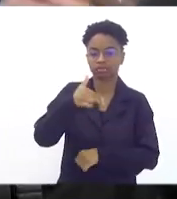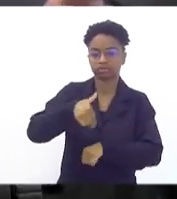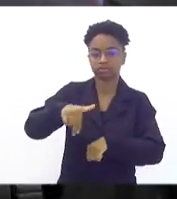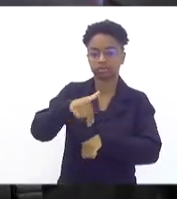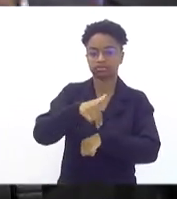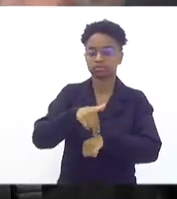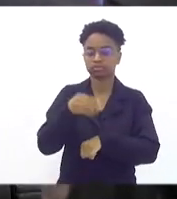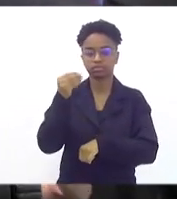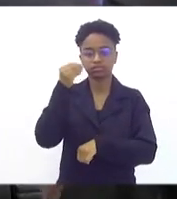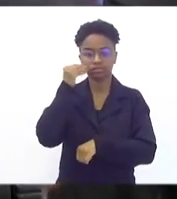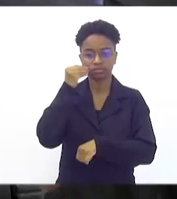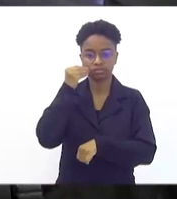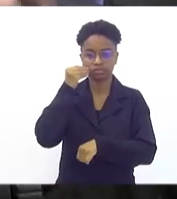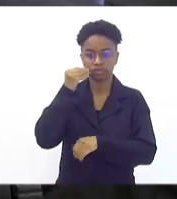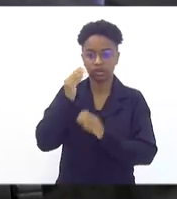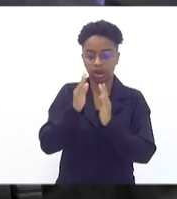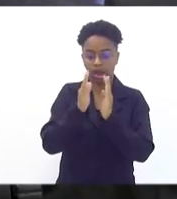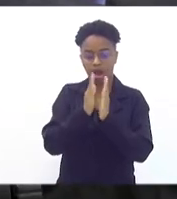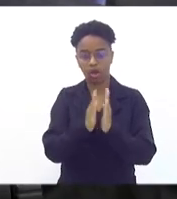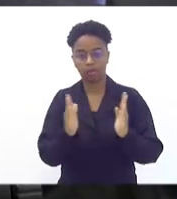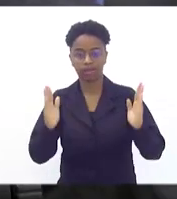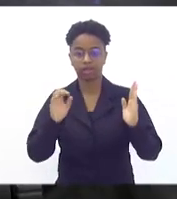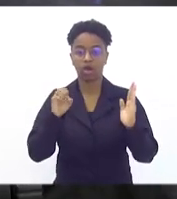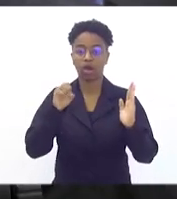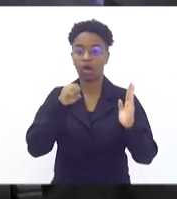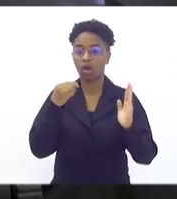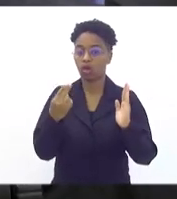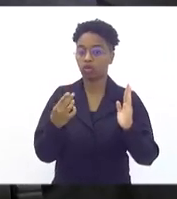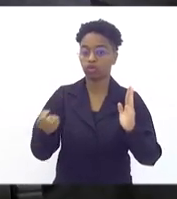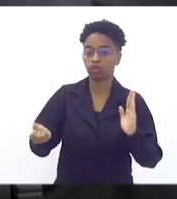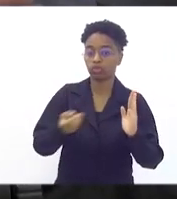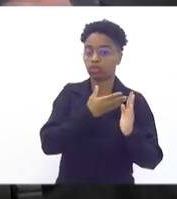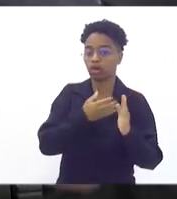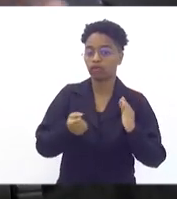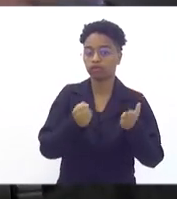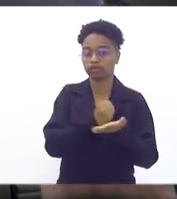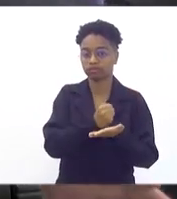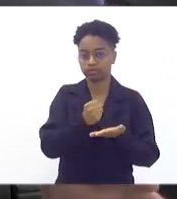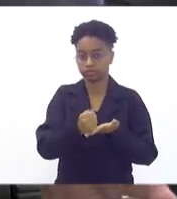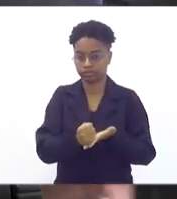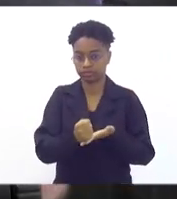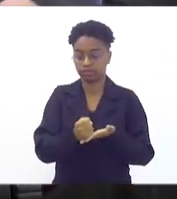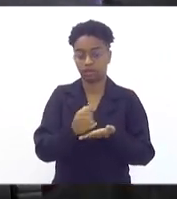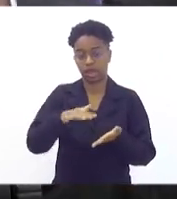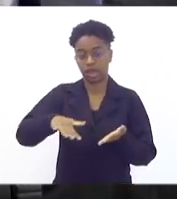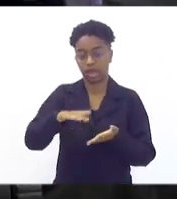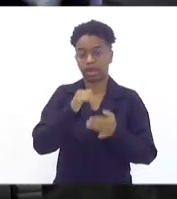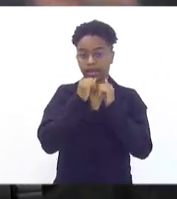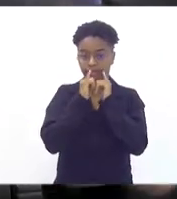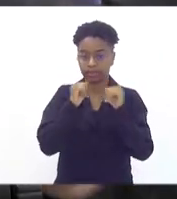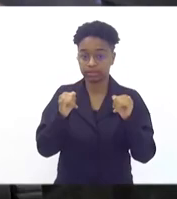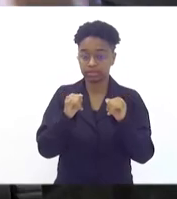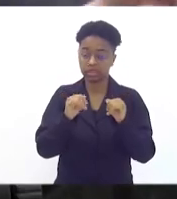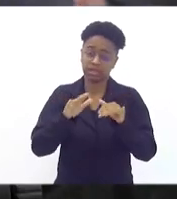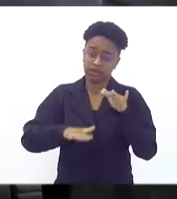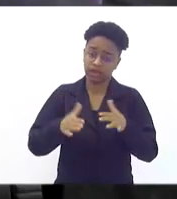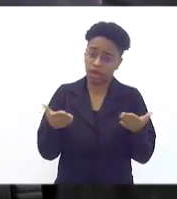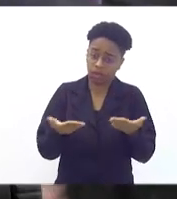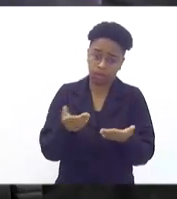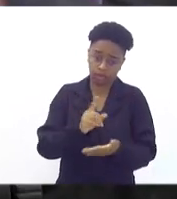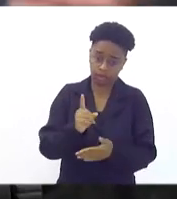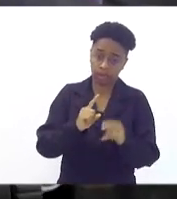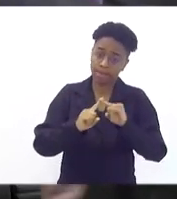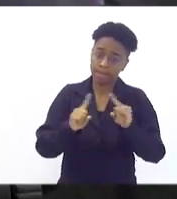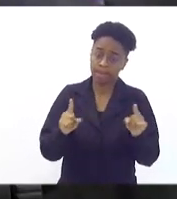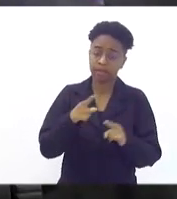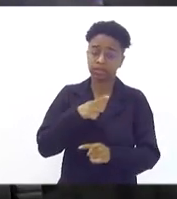prorrogação ou nova licitação dessas concessões de energia elétrica que não seja nesse momento mas que entendam oportunidade